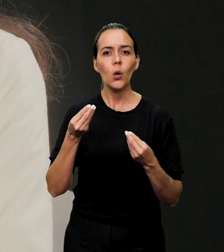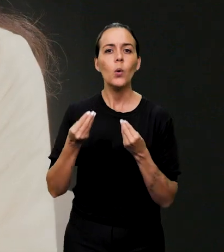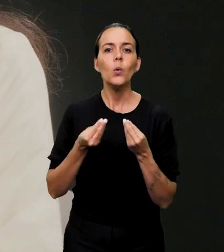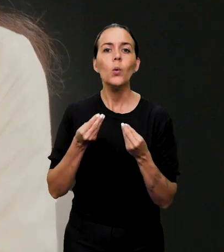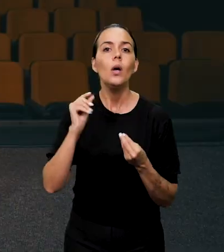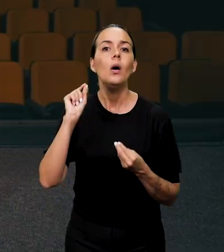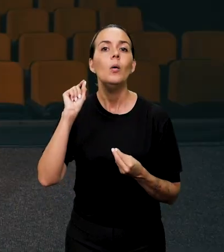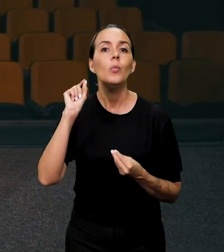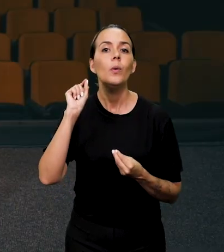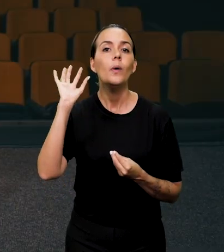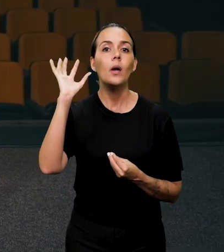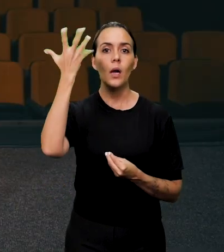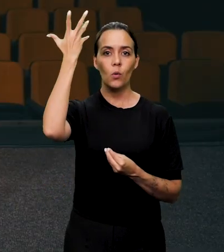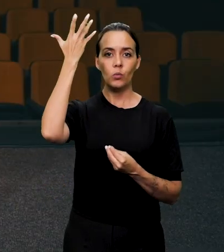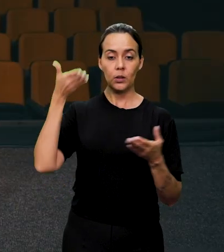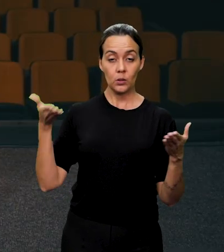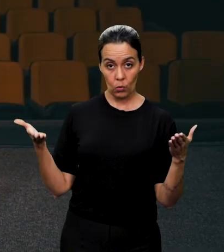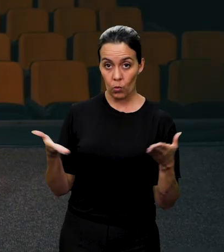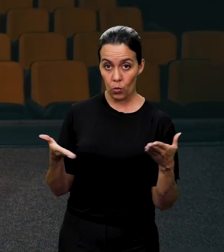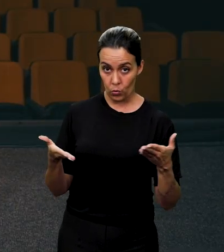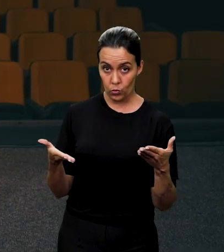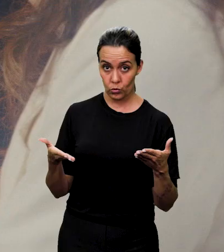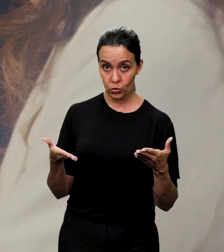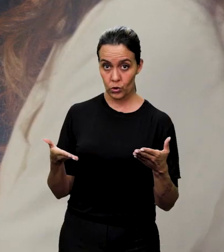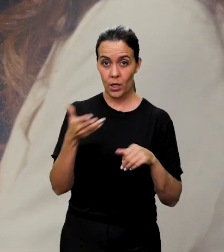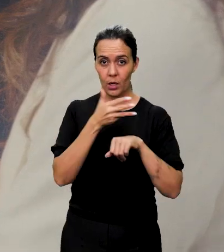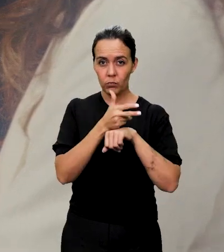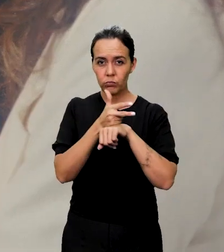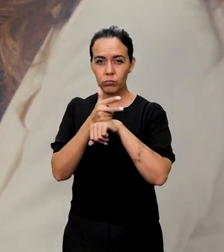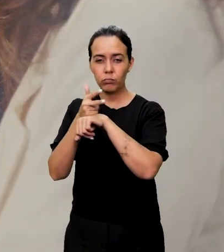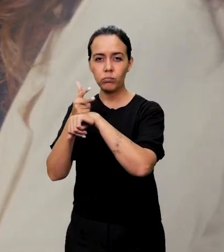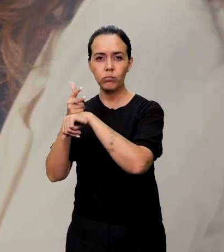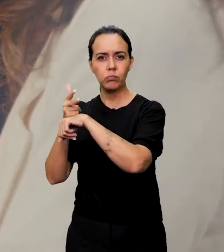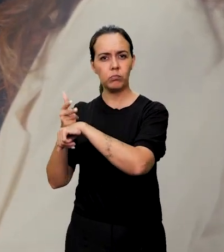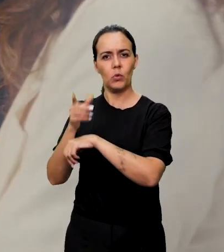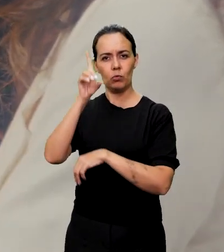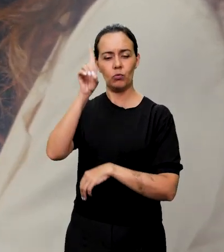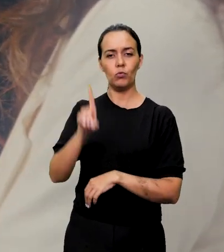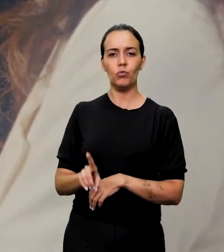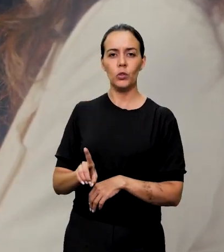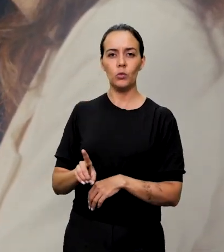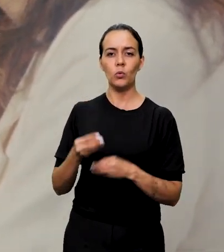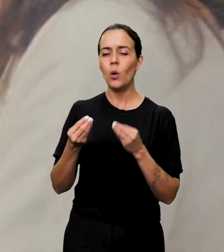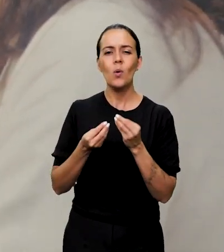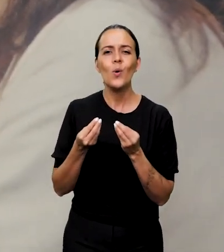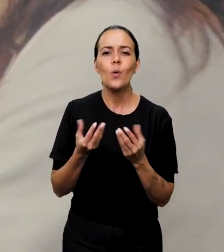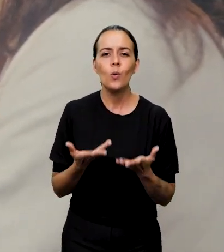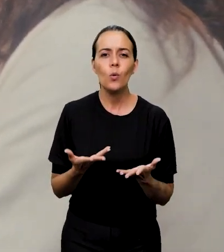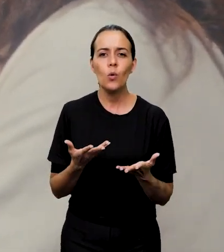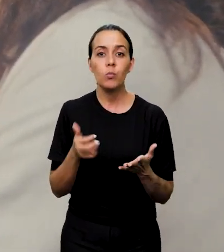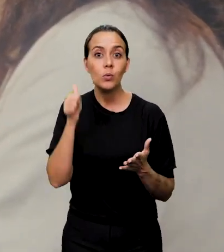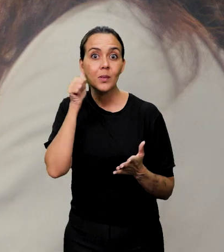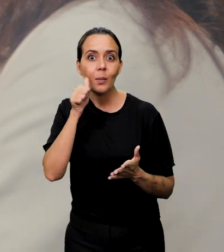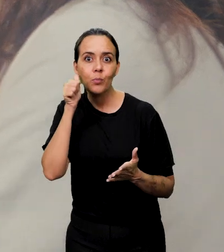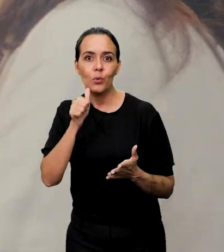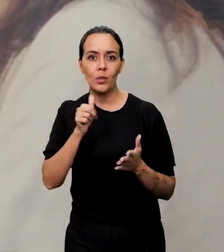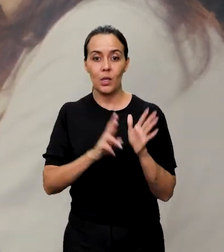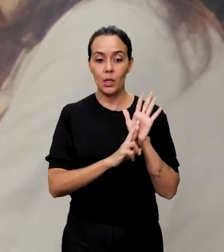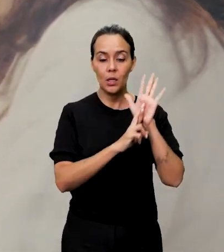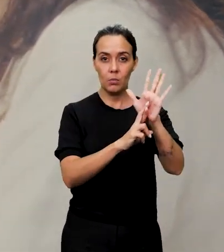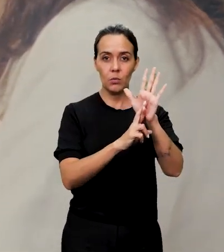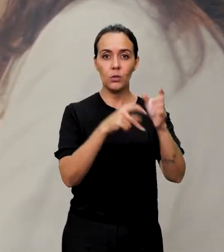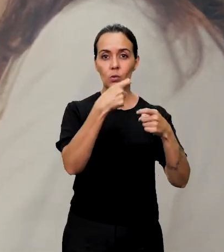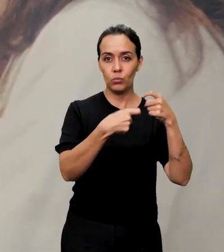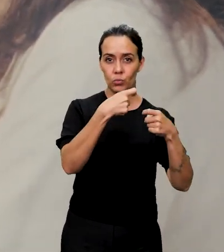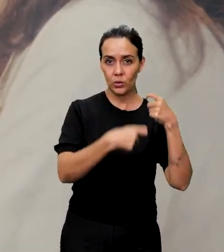como isso impactou na nossa produção audiovisual, do ponto de vista dessa exposição, da representação